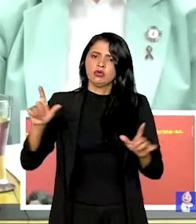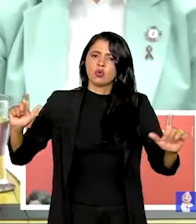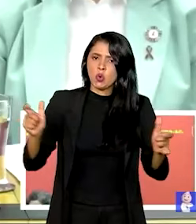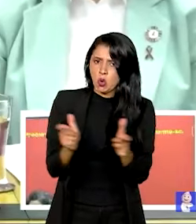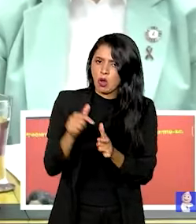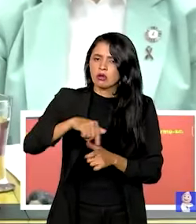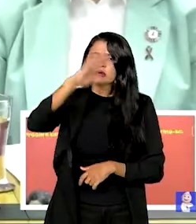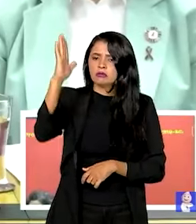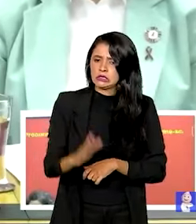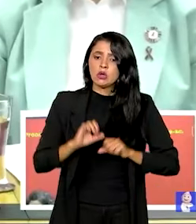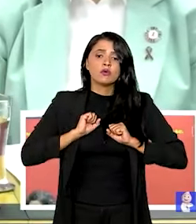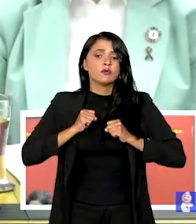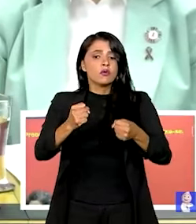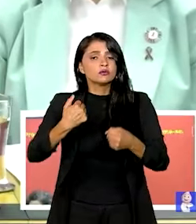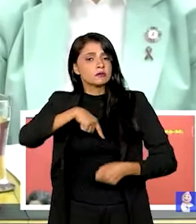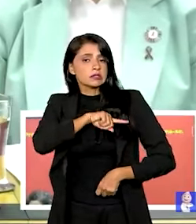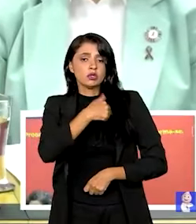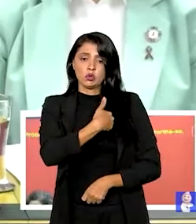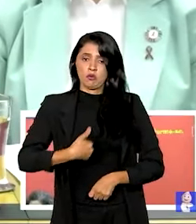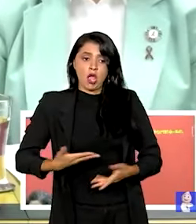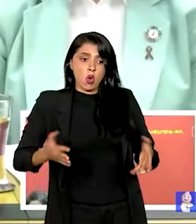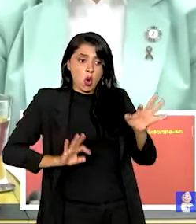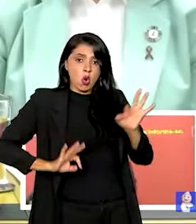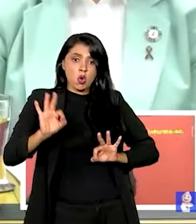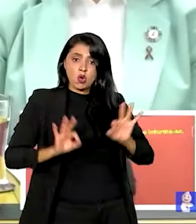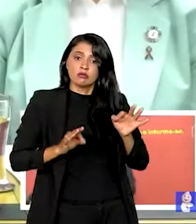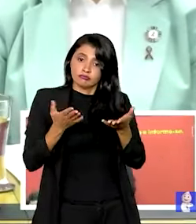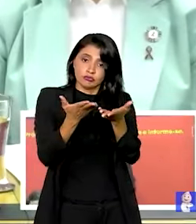no Brasil e é esse esforço que nós estamos fazendo no governo com vocês.